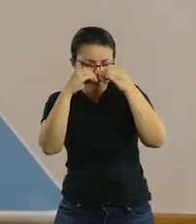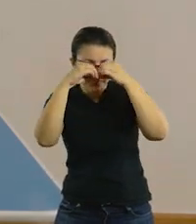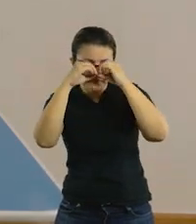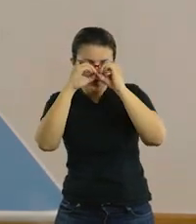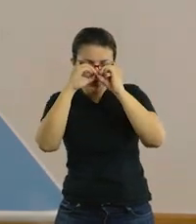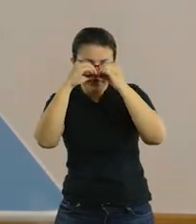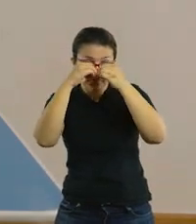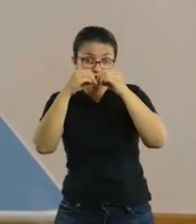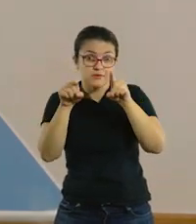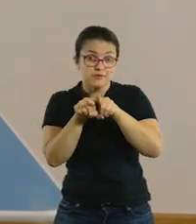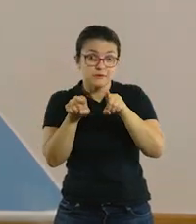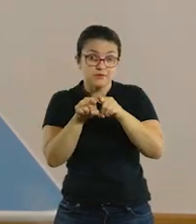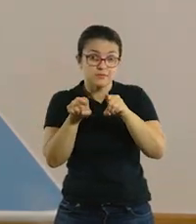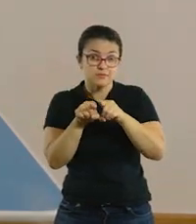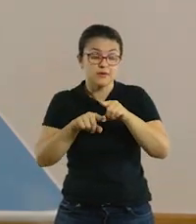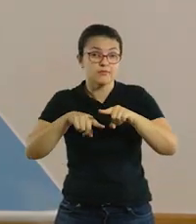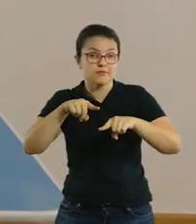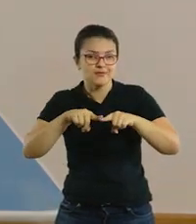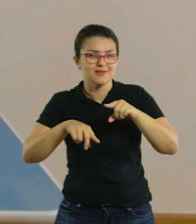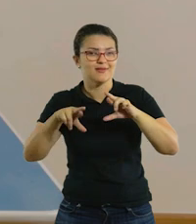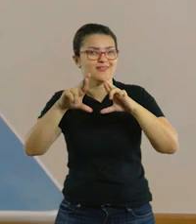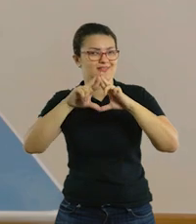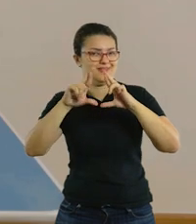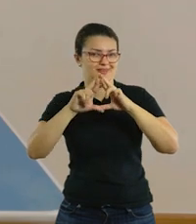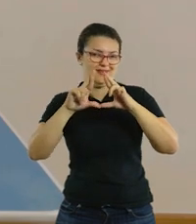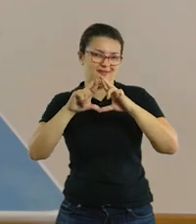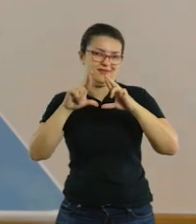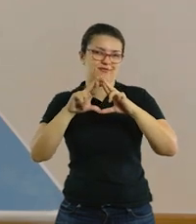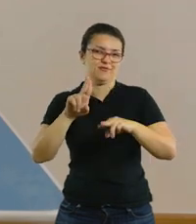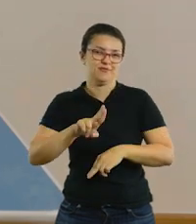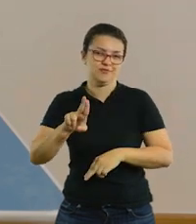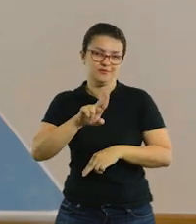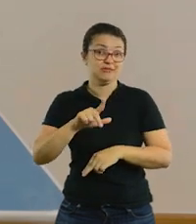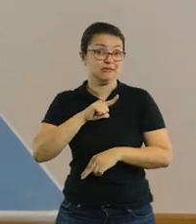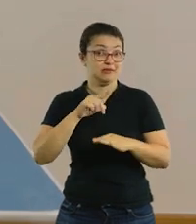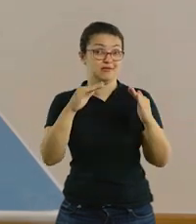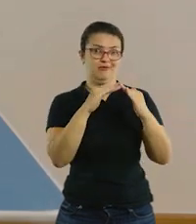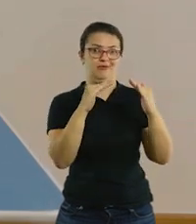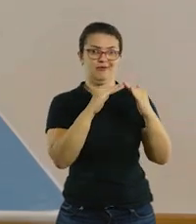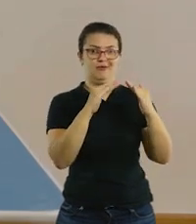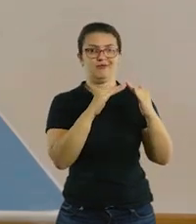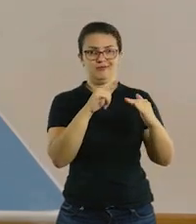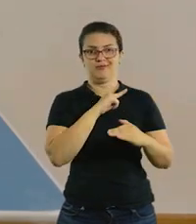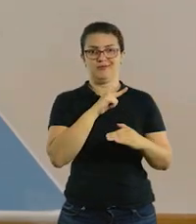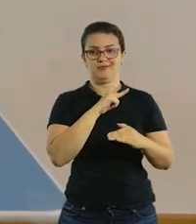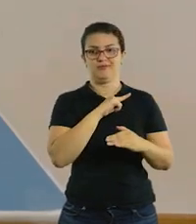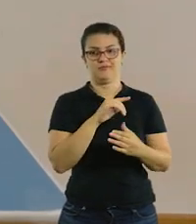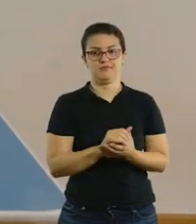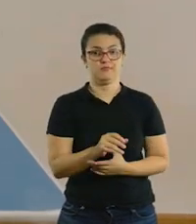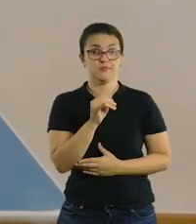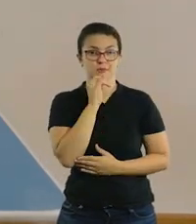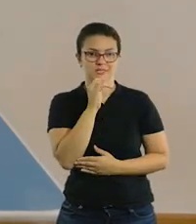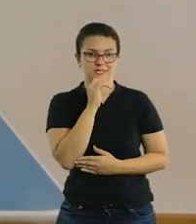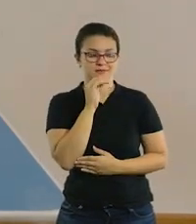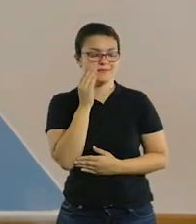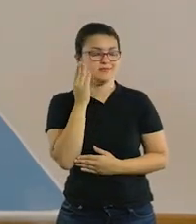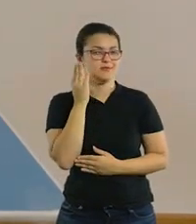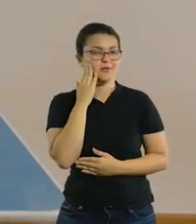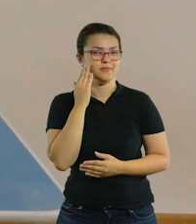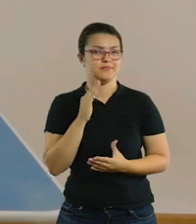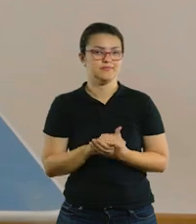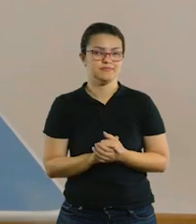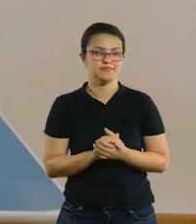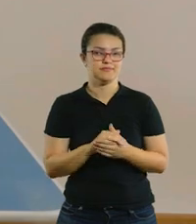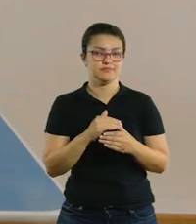é possível a partir de material reciclável, né, que vocês têm na casa de vocês. Por exemplo, rolo de